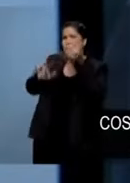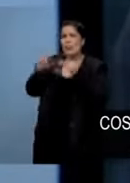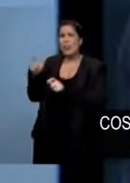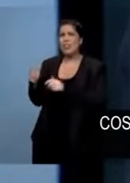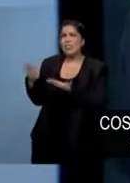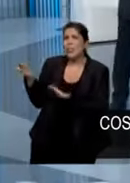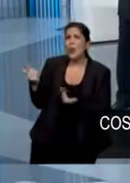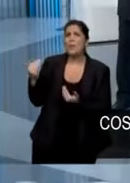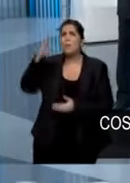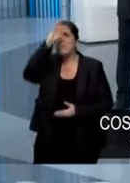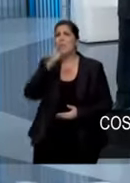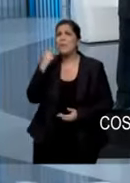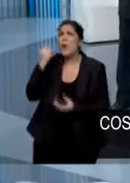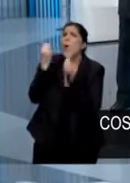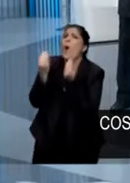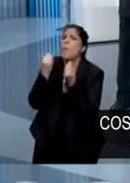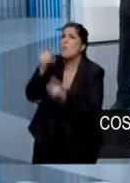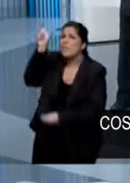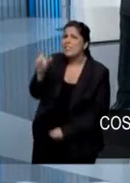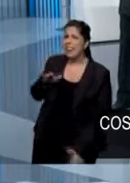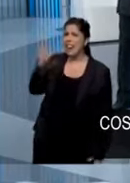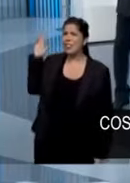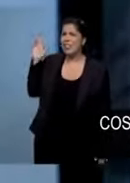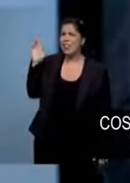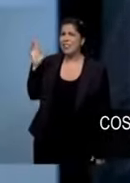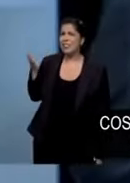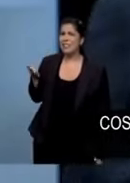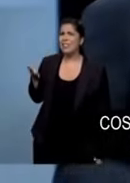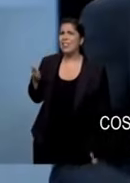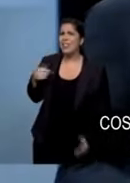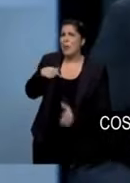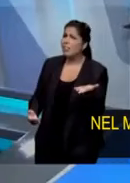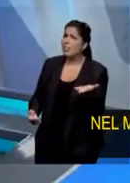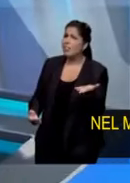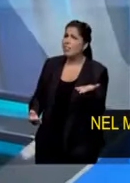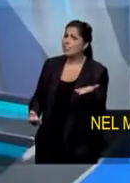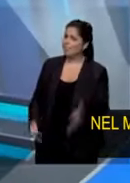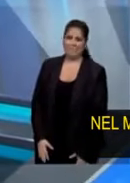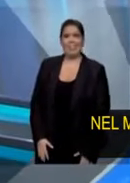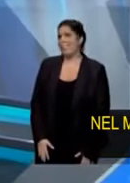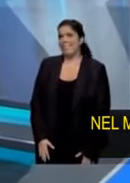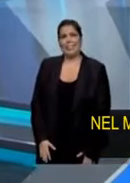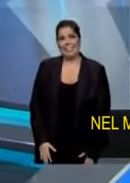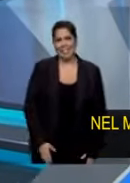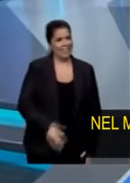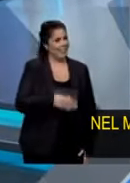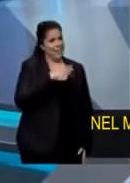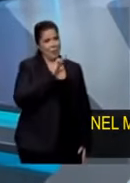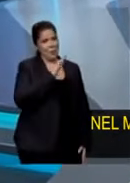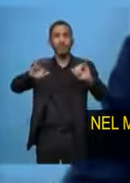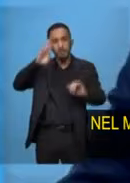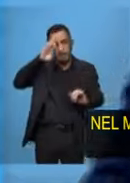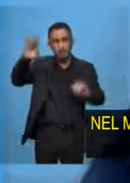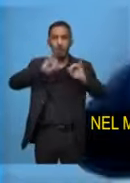você disputando uma eleição e com percentual segundo essas pesquisas faz junta alto confia em entender é